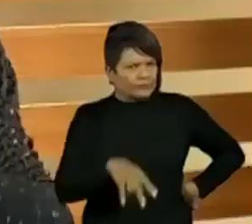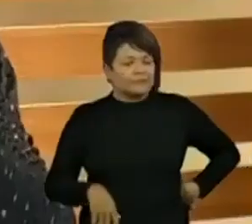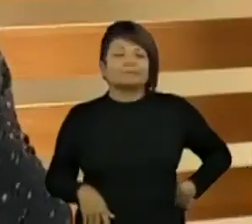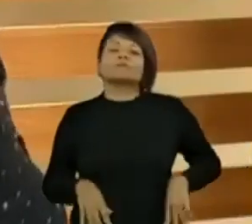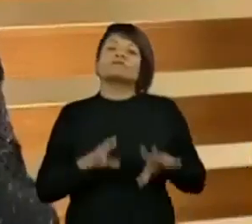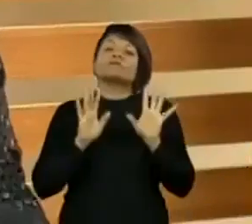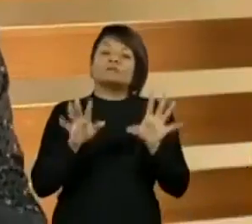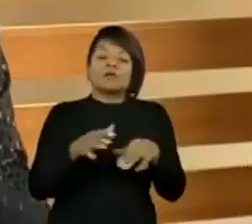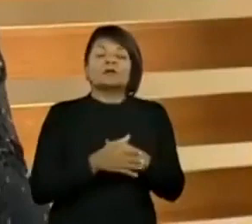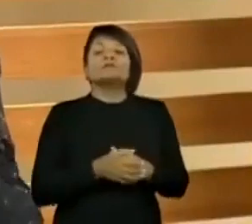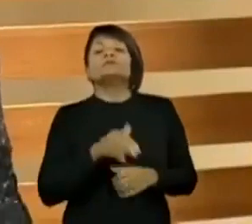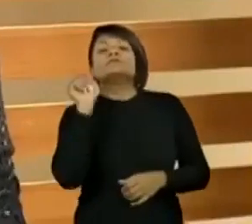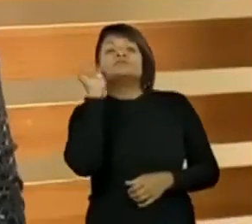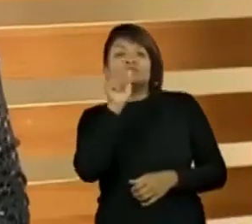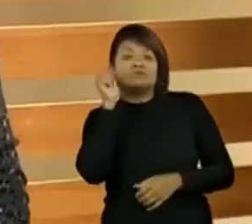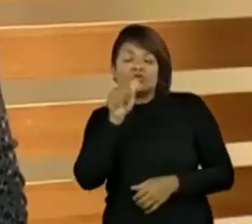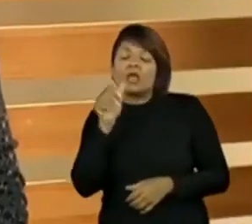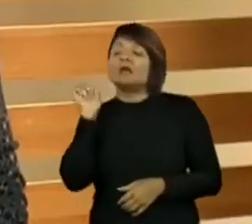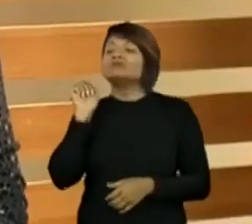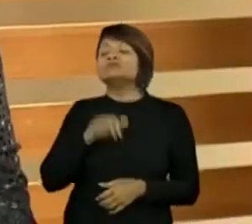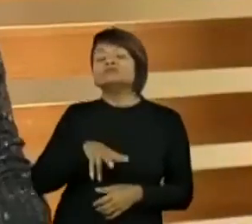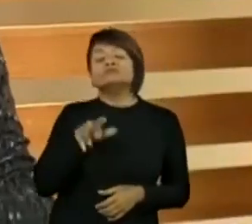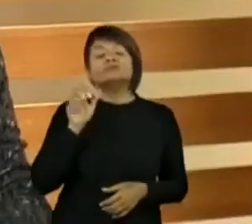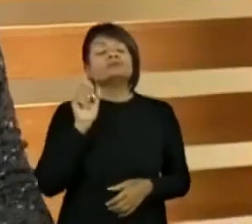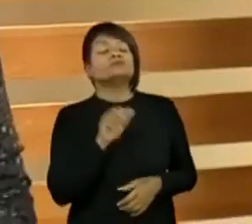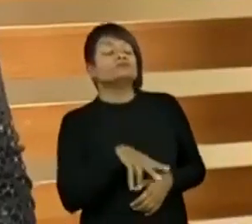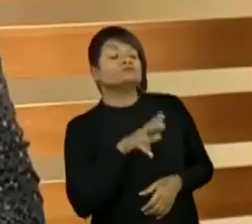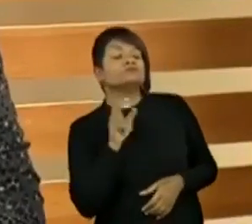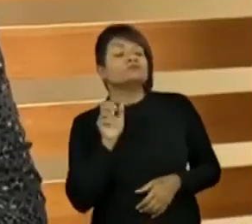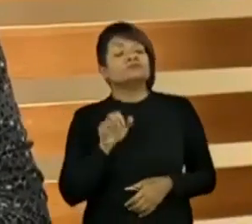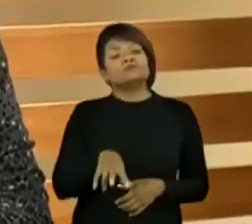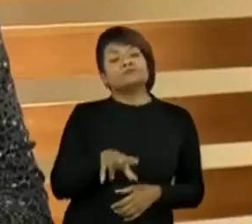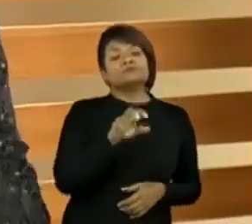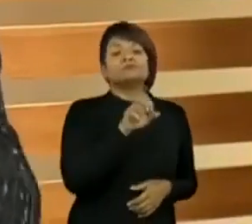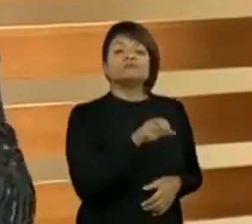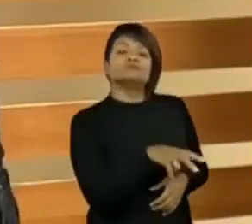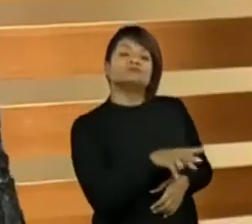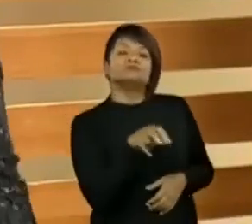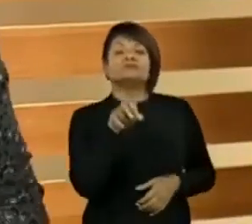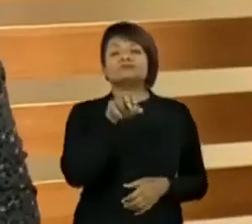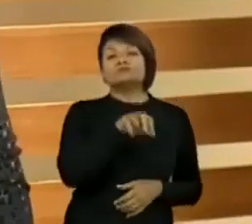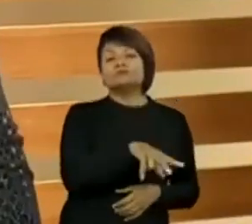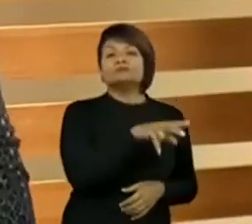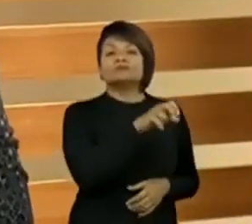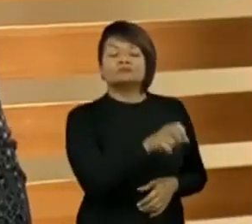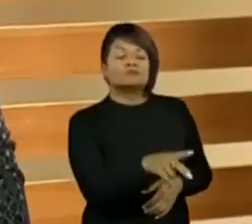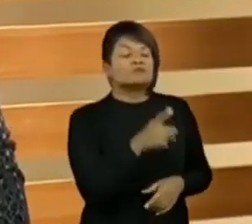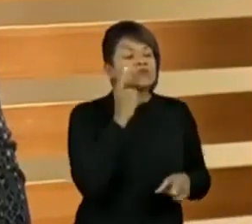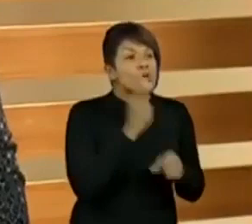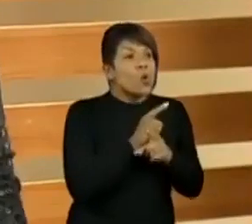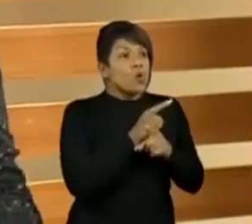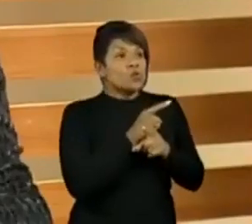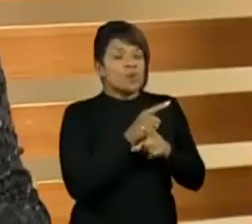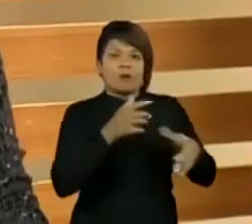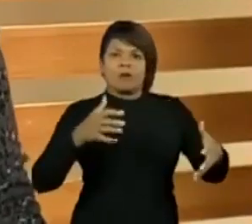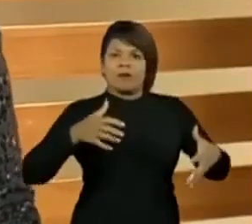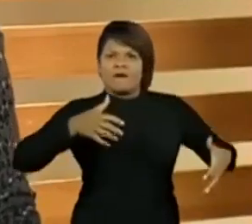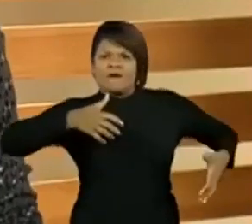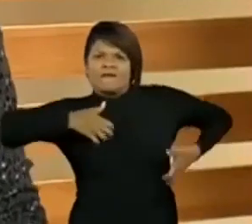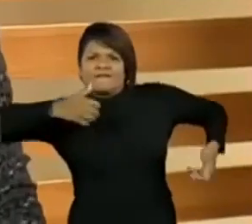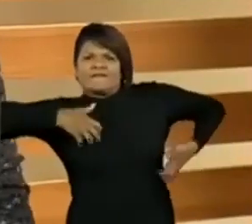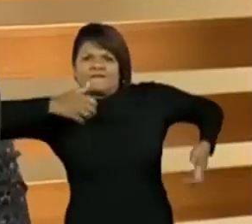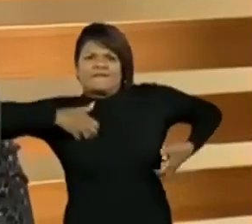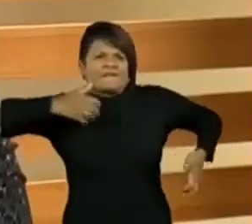Mas a Nendaba continuou andando e encontrou, então, uma babuína. A babuína